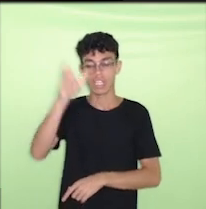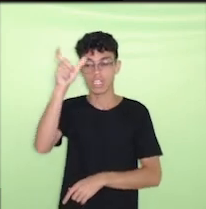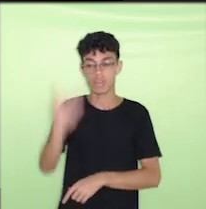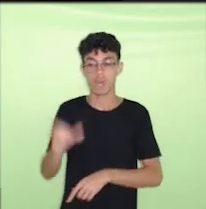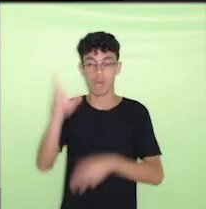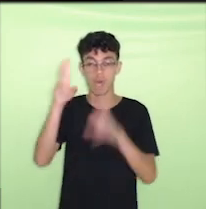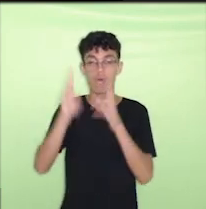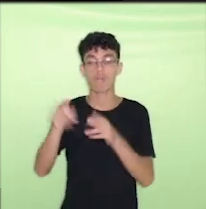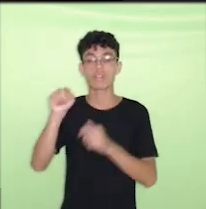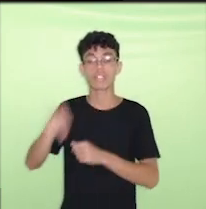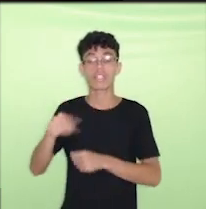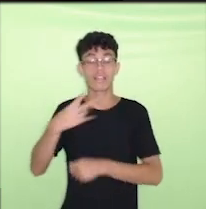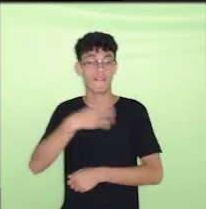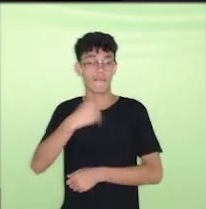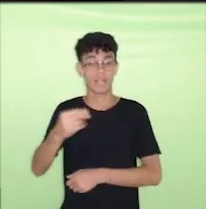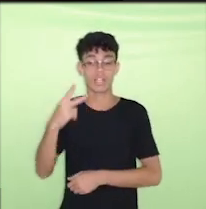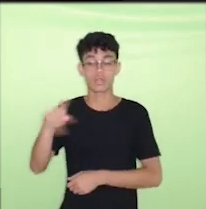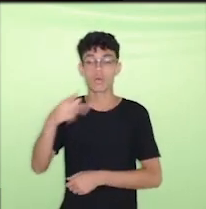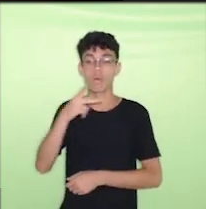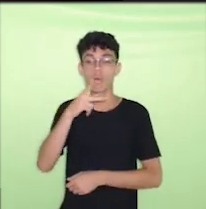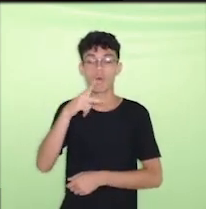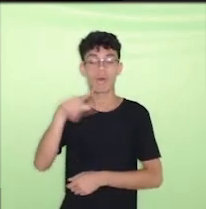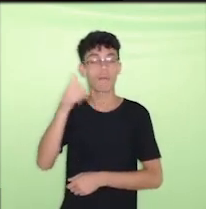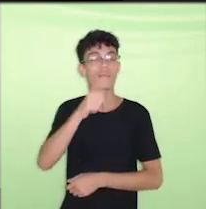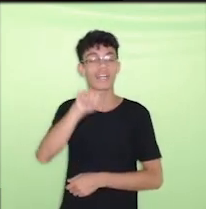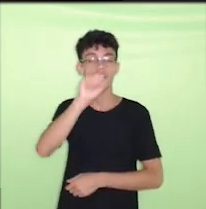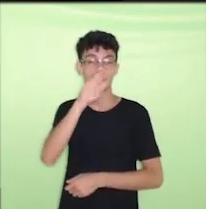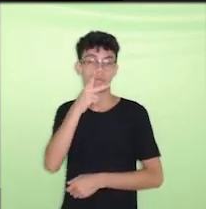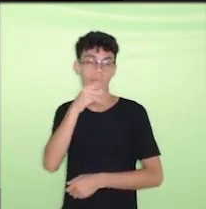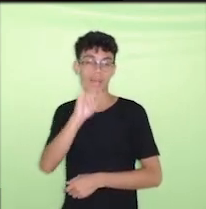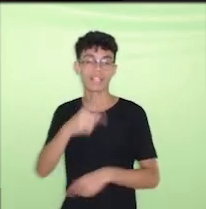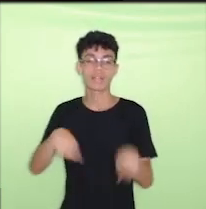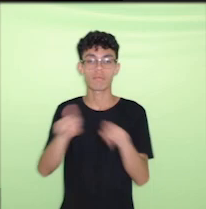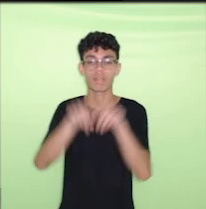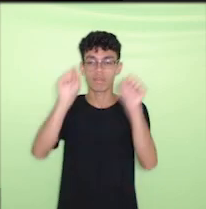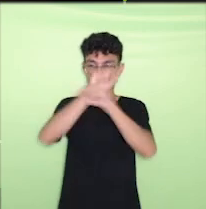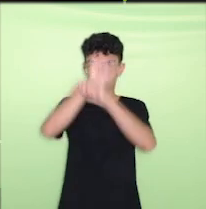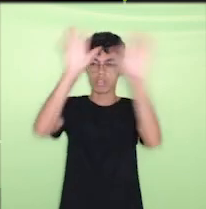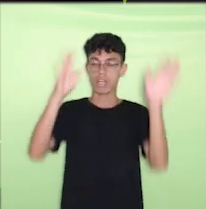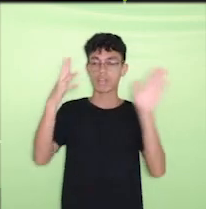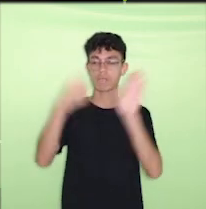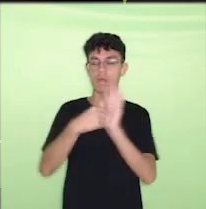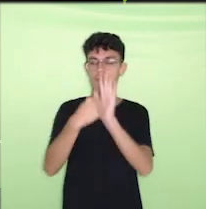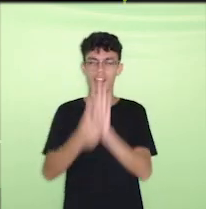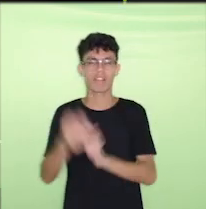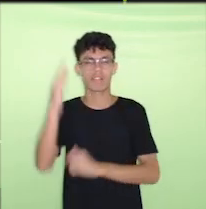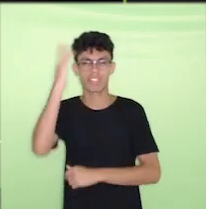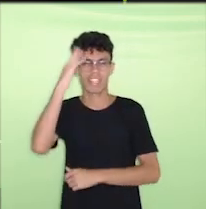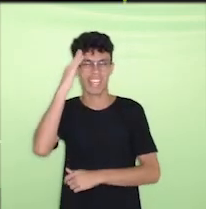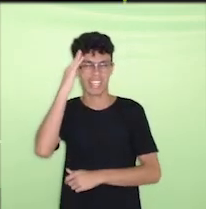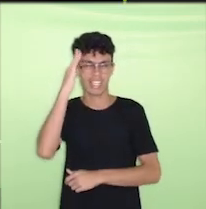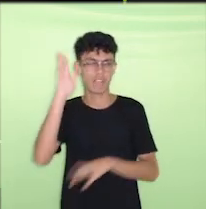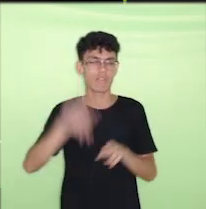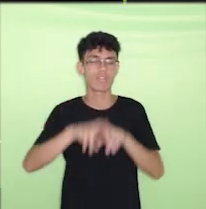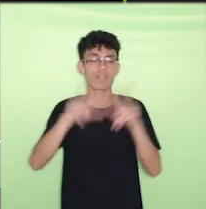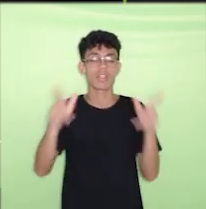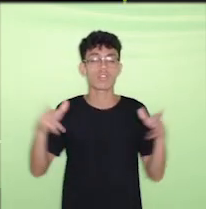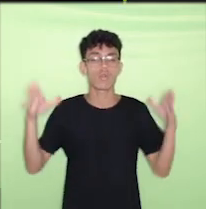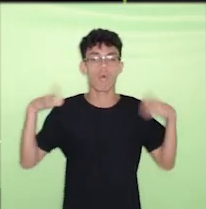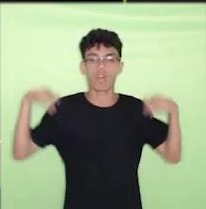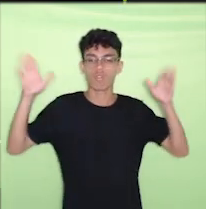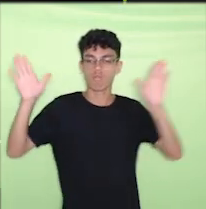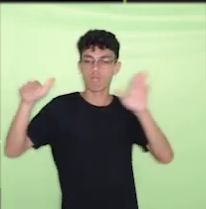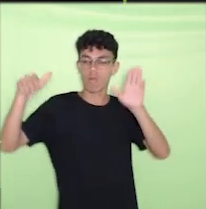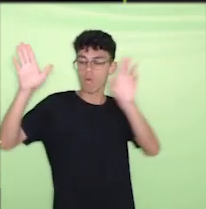sua mãe e de seu pai. Tudo tão claro, transparente. Eu sei que não foi assim, Senhor. Um anjo disse